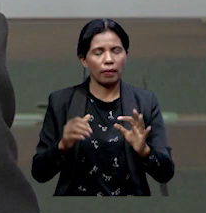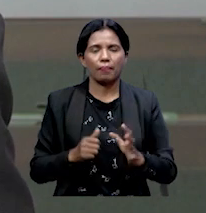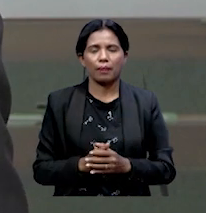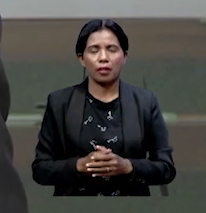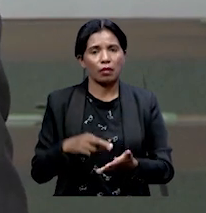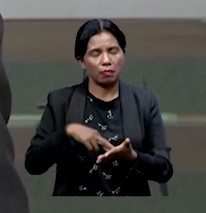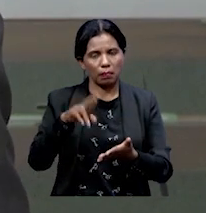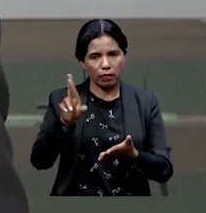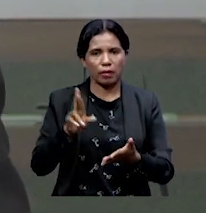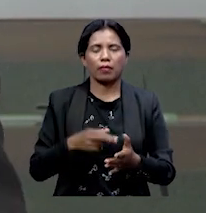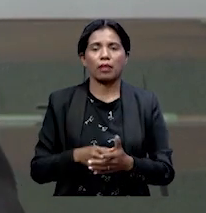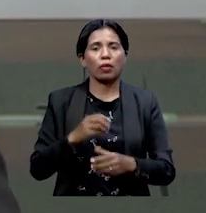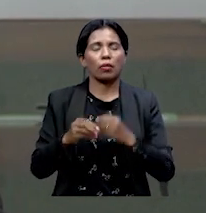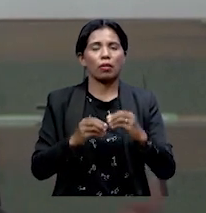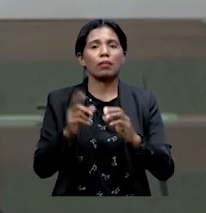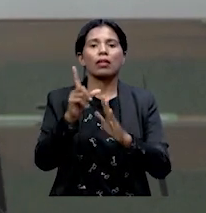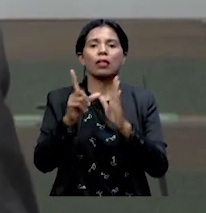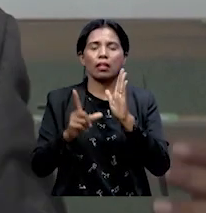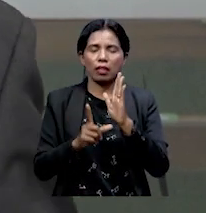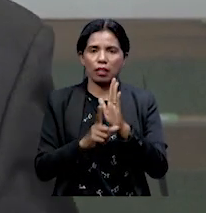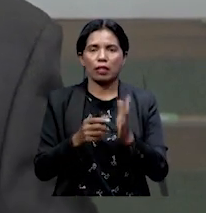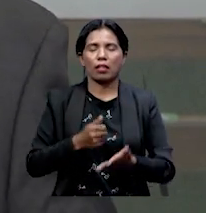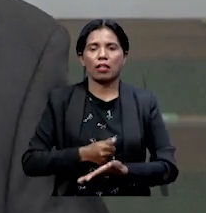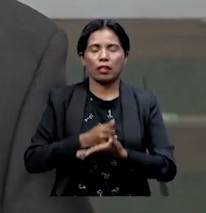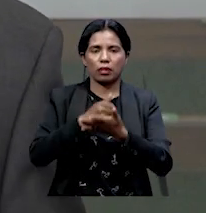aprova. Quando a lei ser nebe, facilita